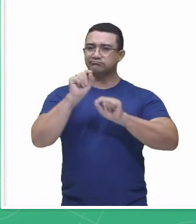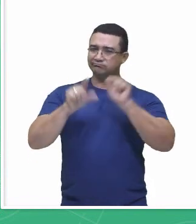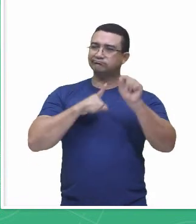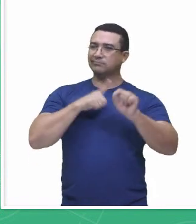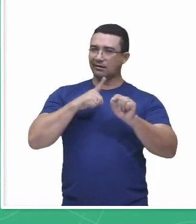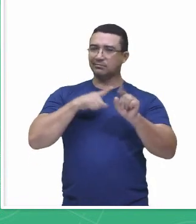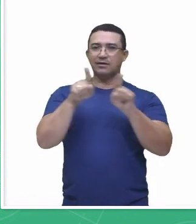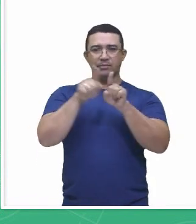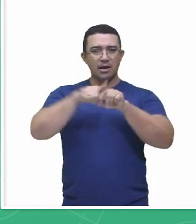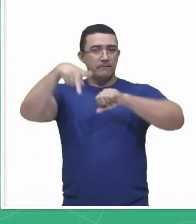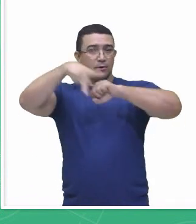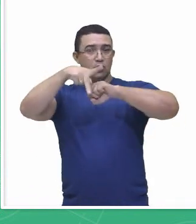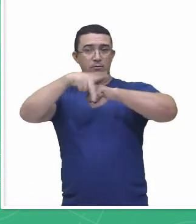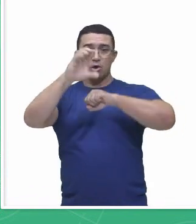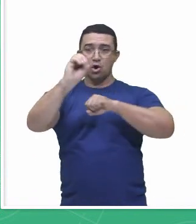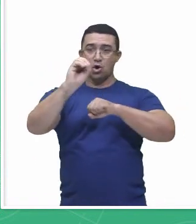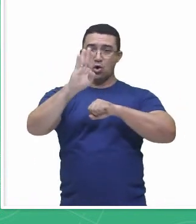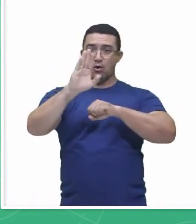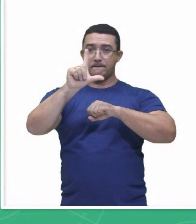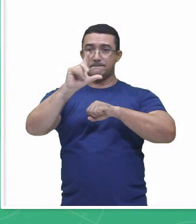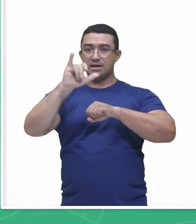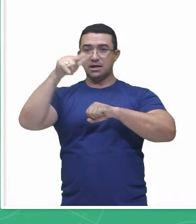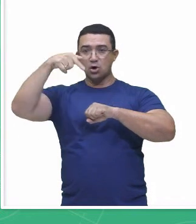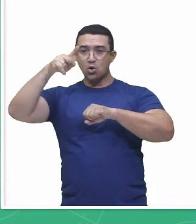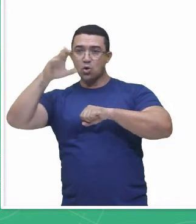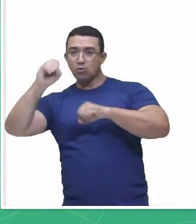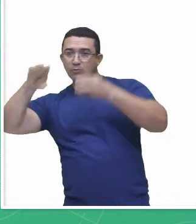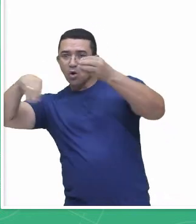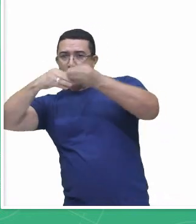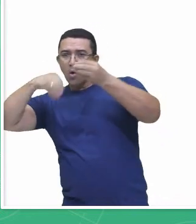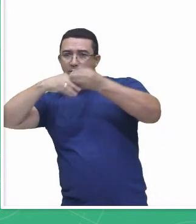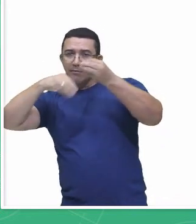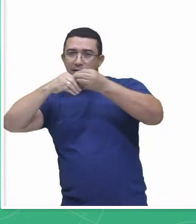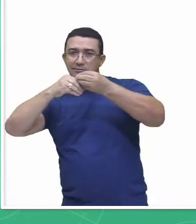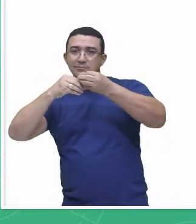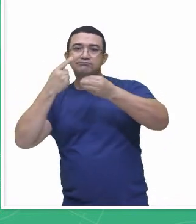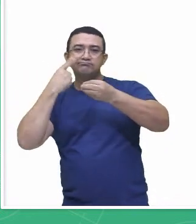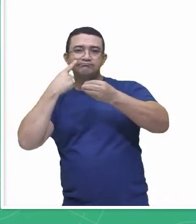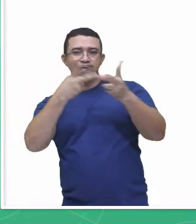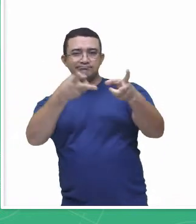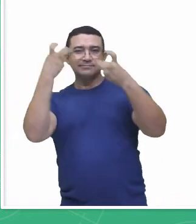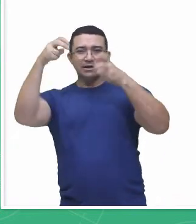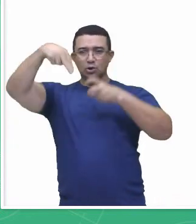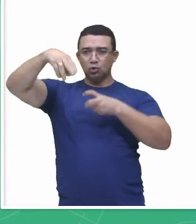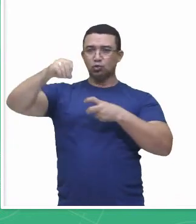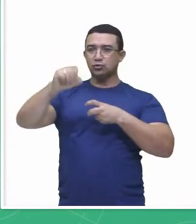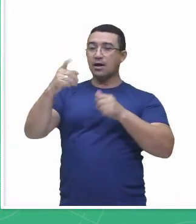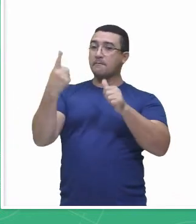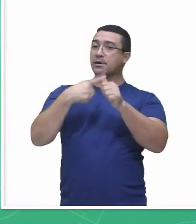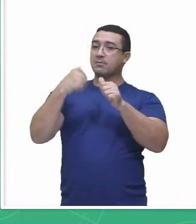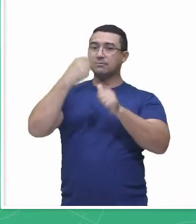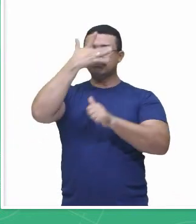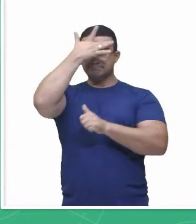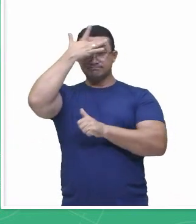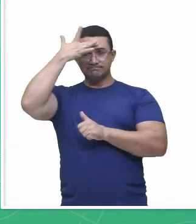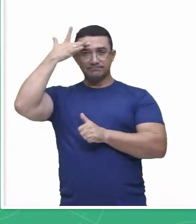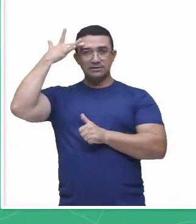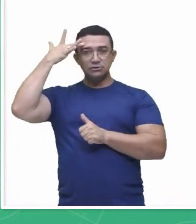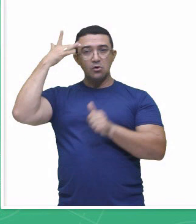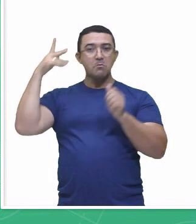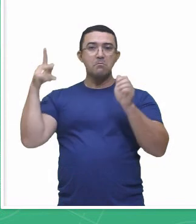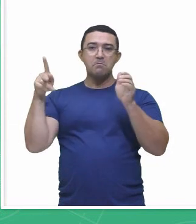os oblíquos na função de complemento. E lá está o nos, tá bom? Então, ele é primeira pessoa